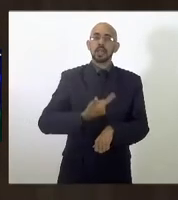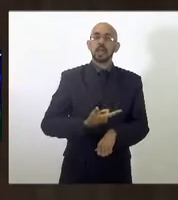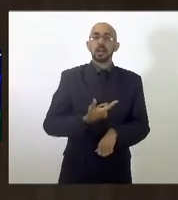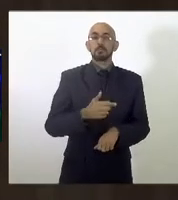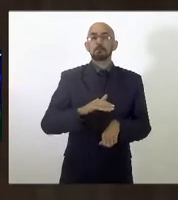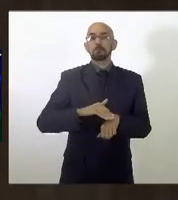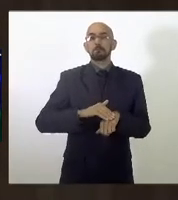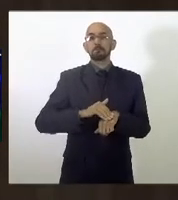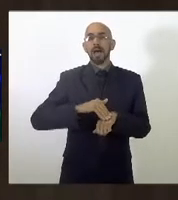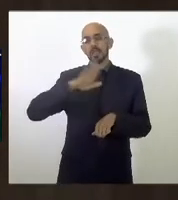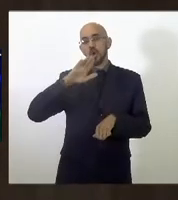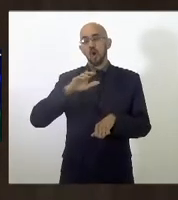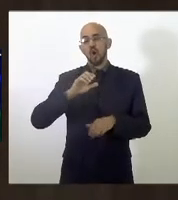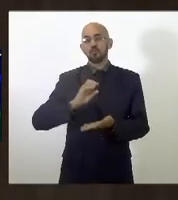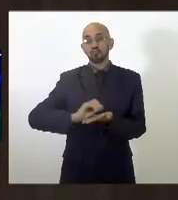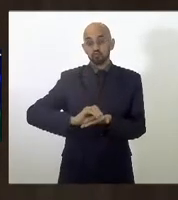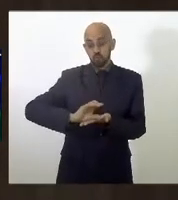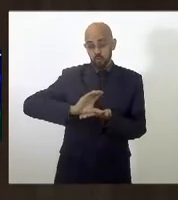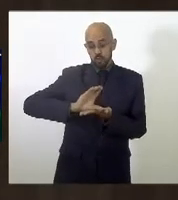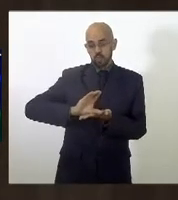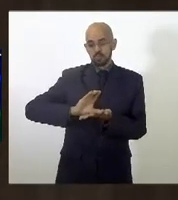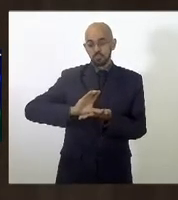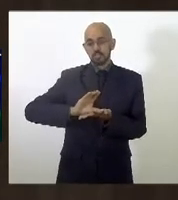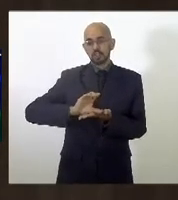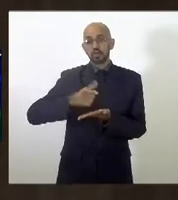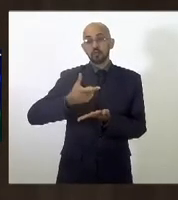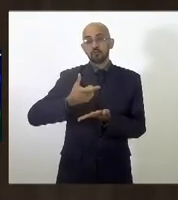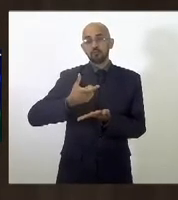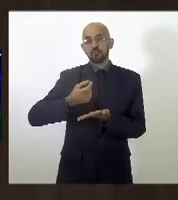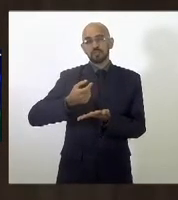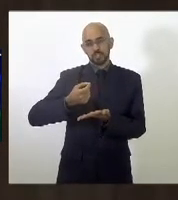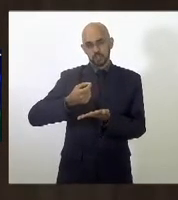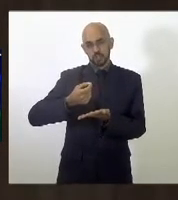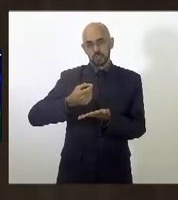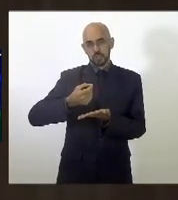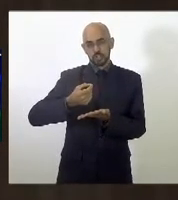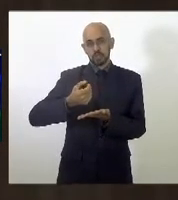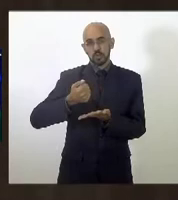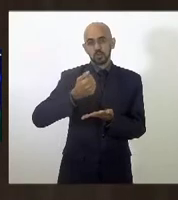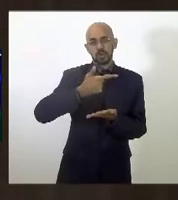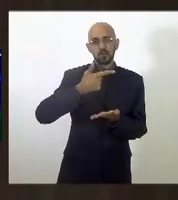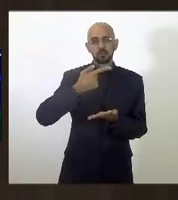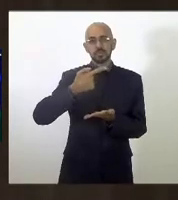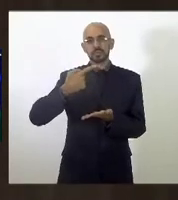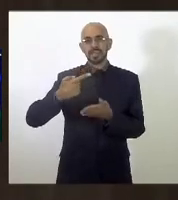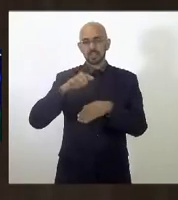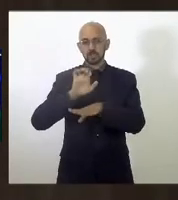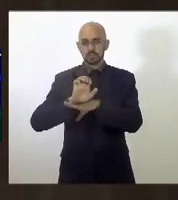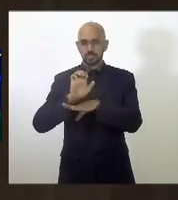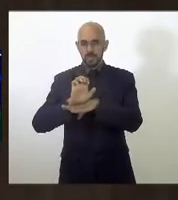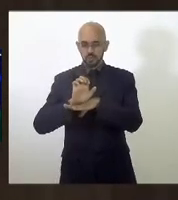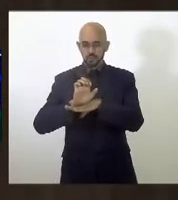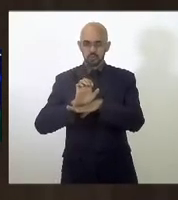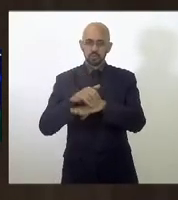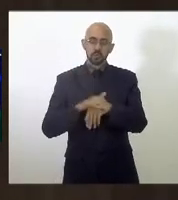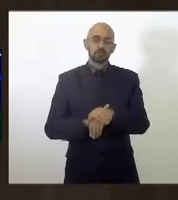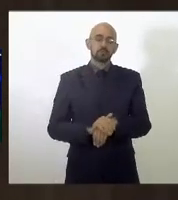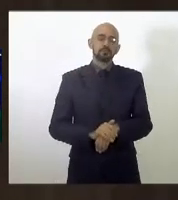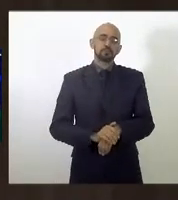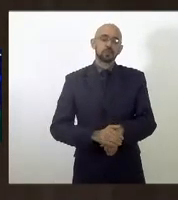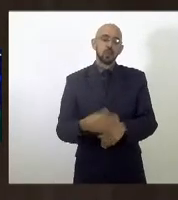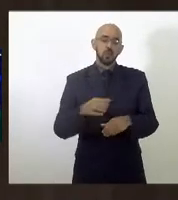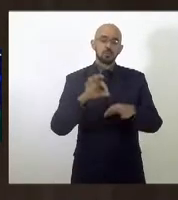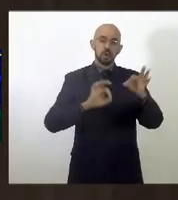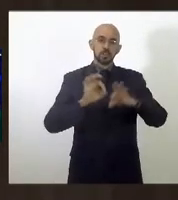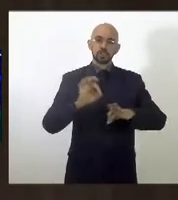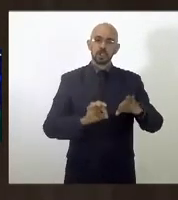federação. Além de corresponder à necessidade dos territórios de favela, o presente projeto está em sintonia com a